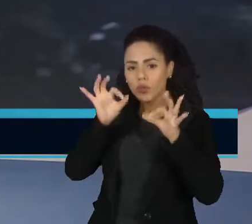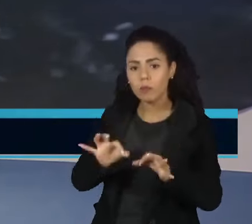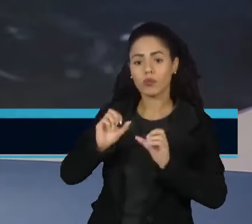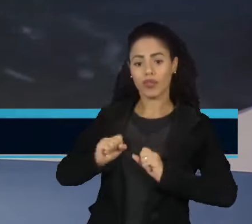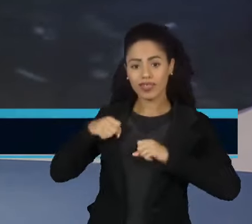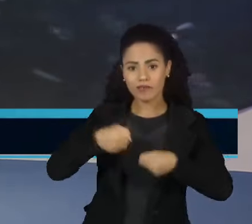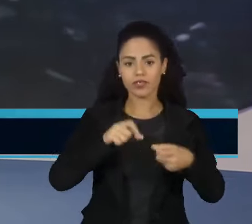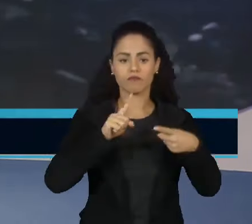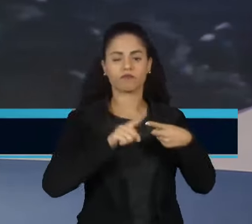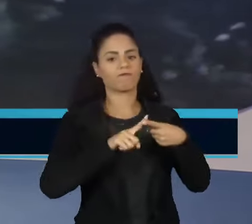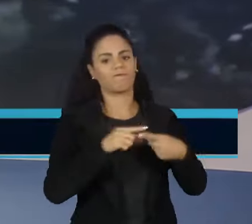defesa de